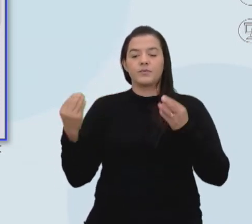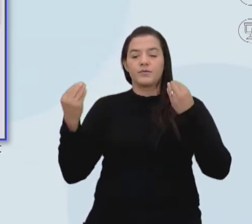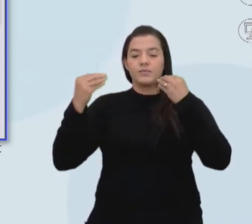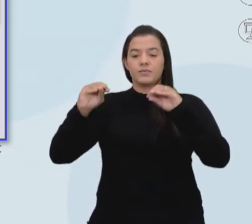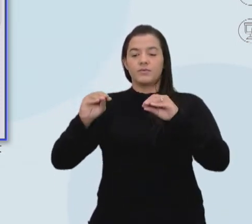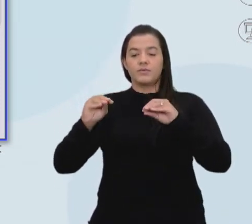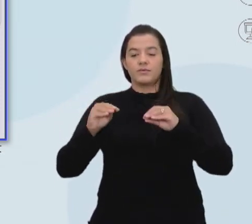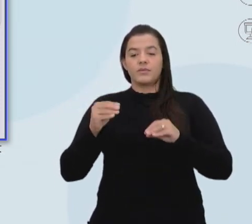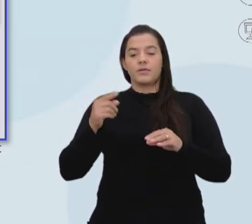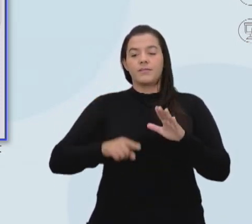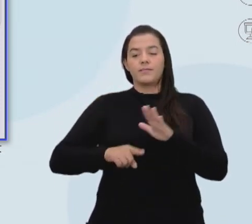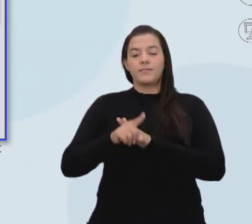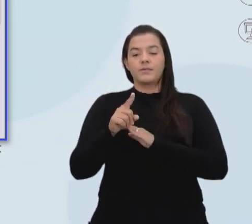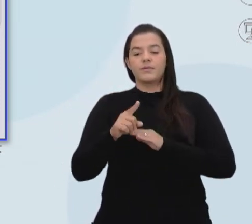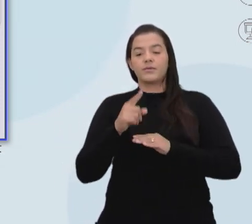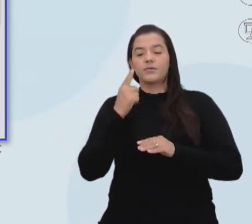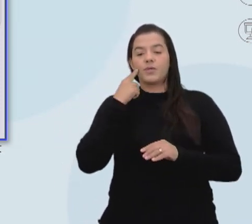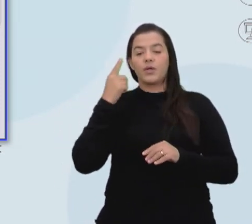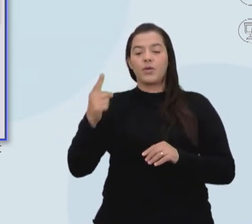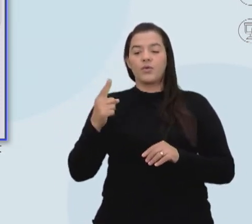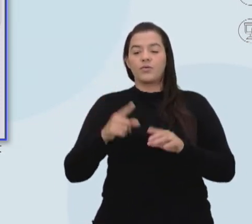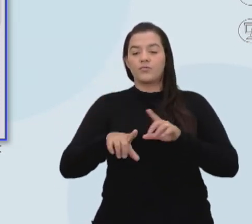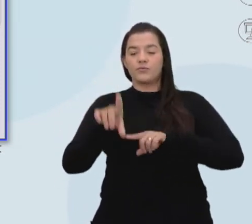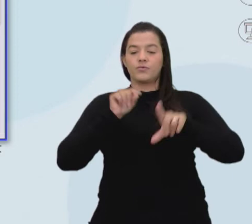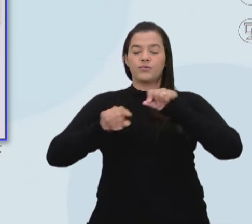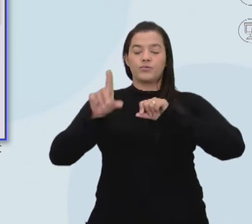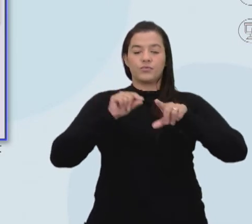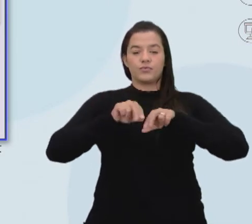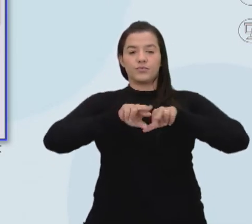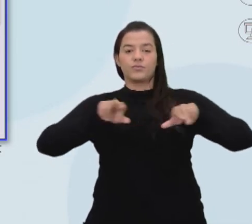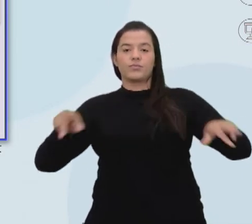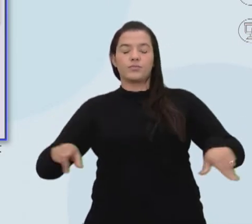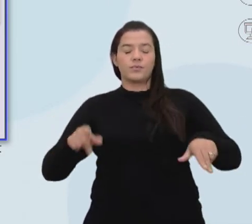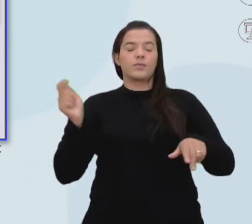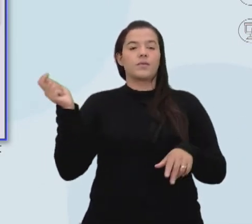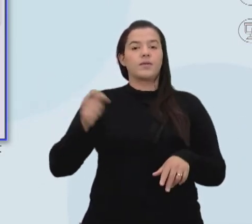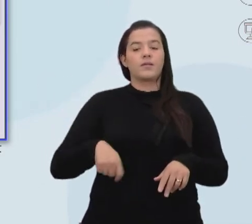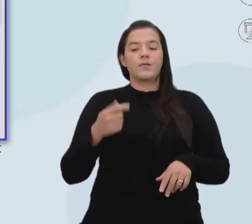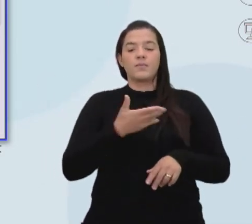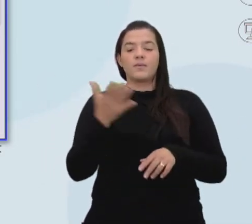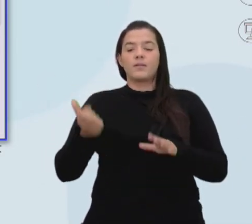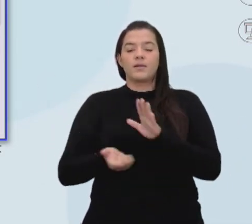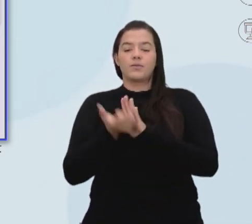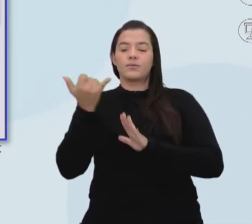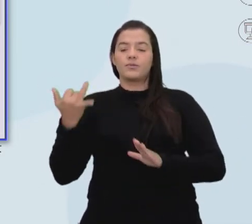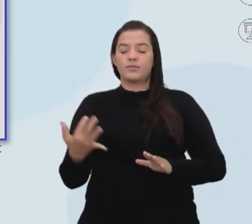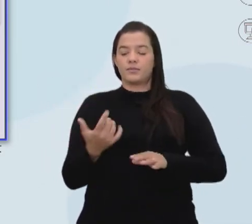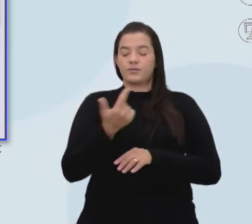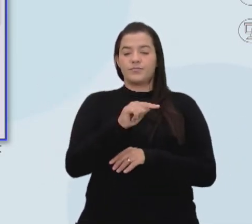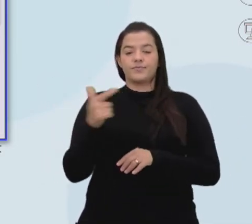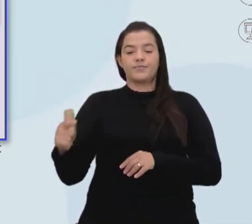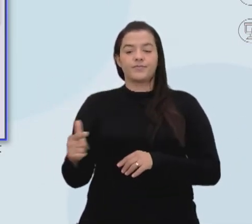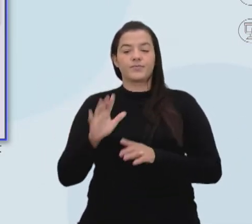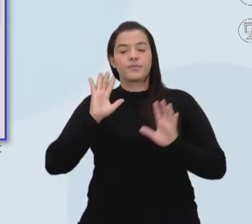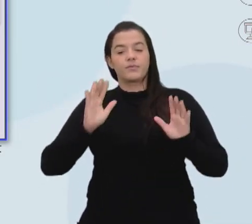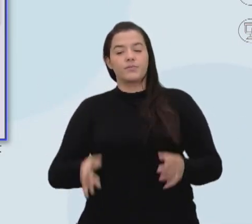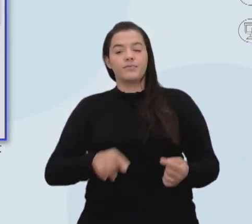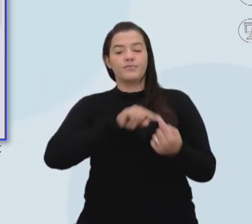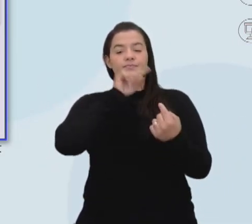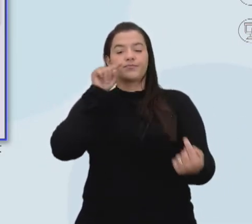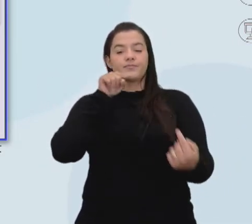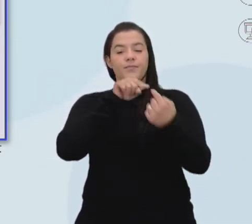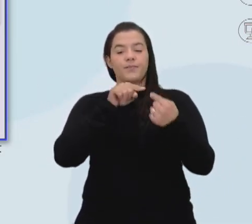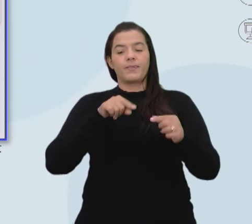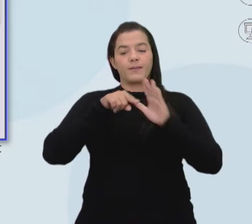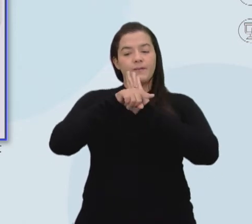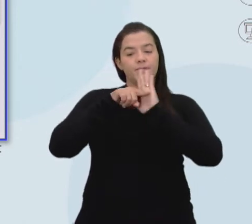outro acontece- enunciado, as alternativas, Perfeito. múltipla escolha, vai pondo as opções. Só que essa não é quantitativa. Não, já o objetivo, né, do pesquisador, no